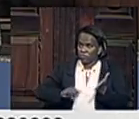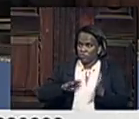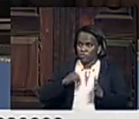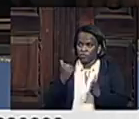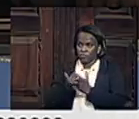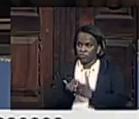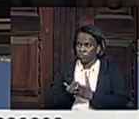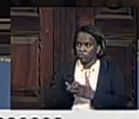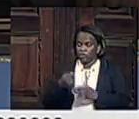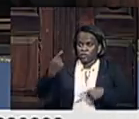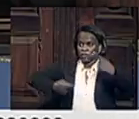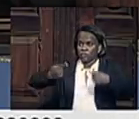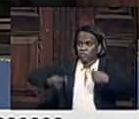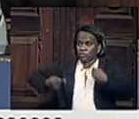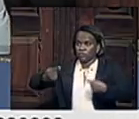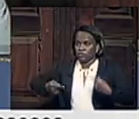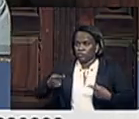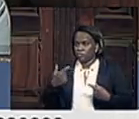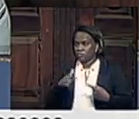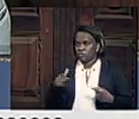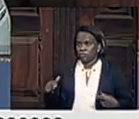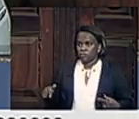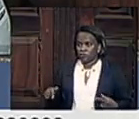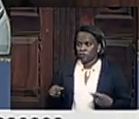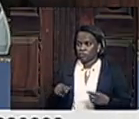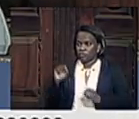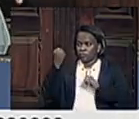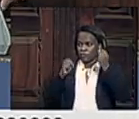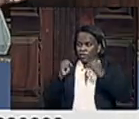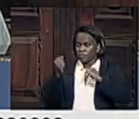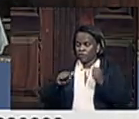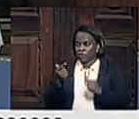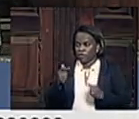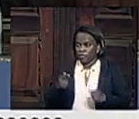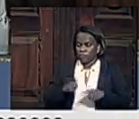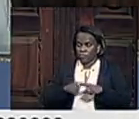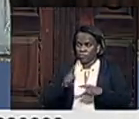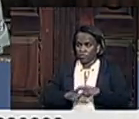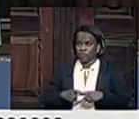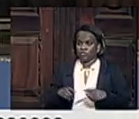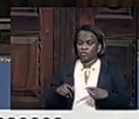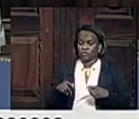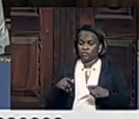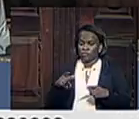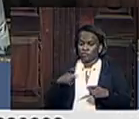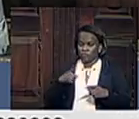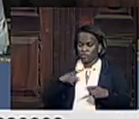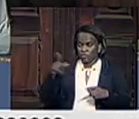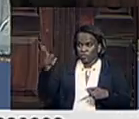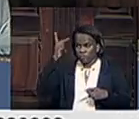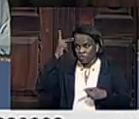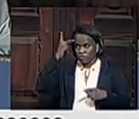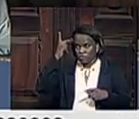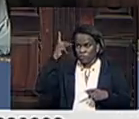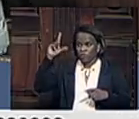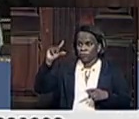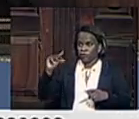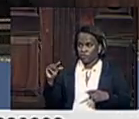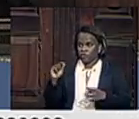total competitividade das fábricas de refrigerante, porque a alíquota em São Paulo é